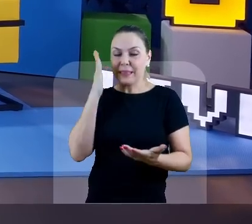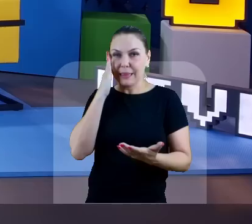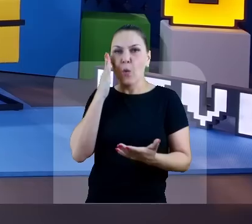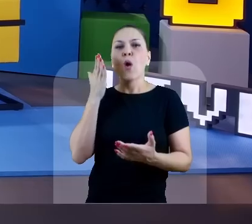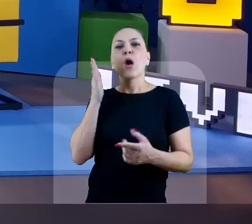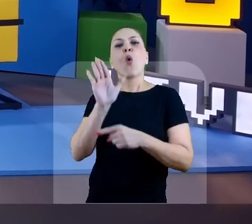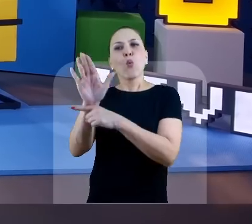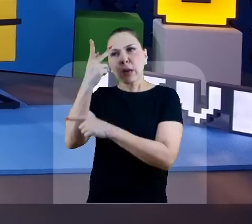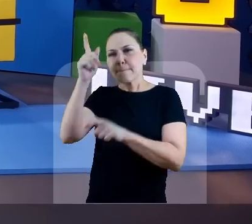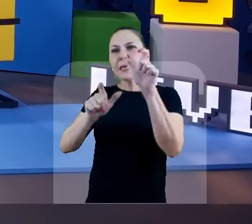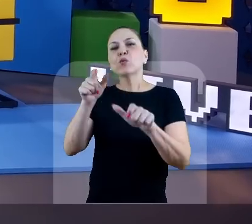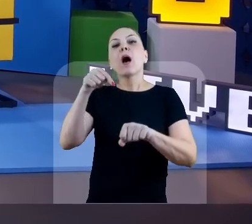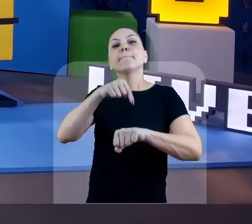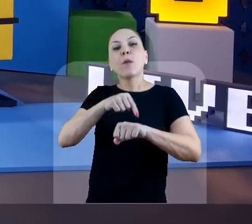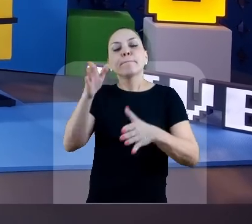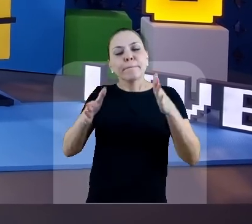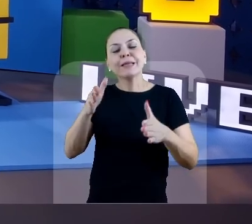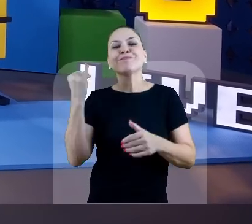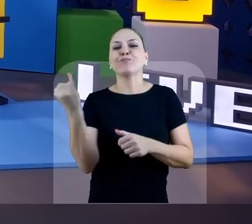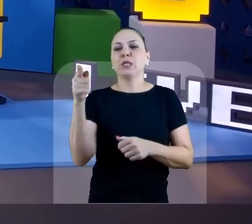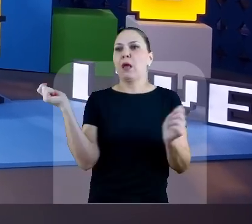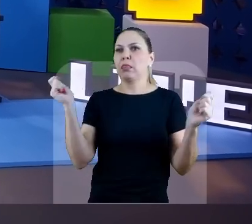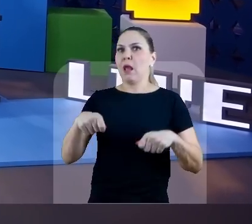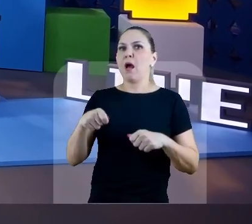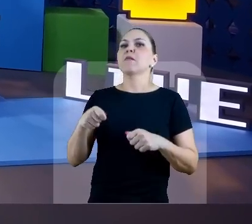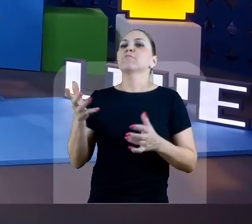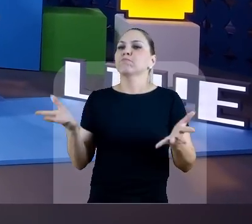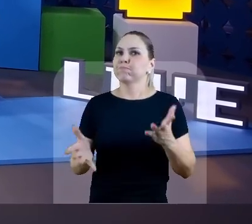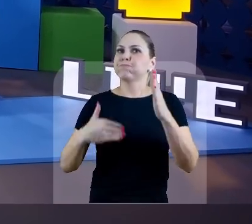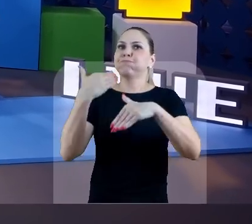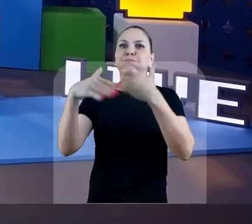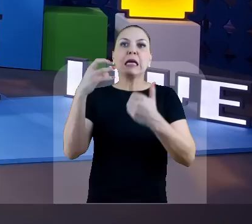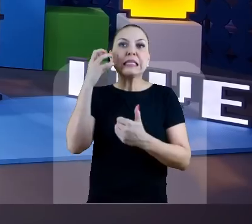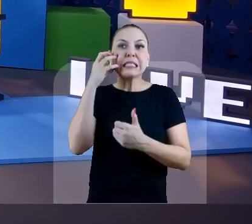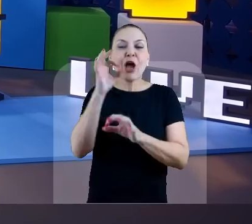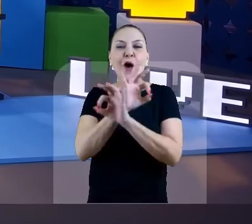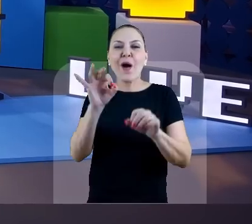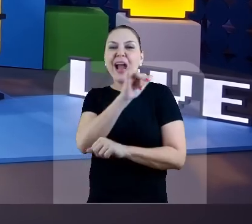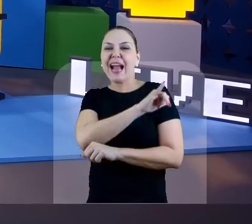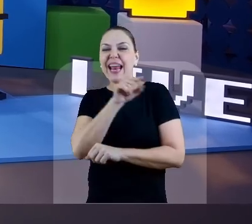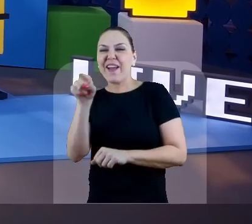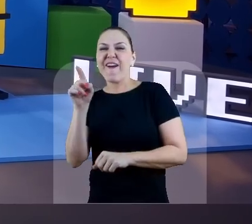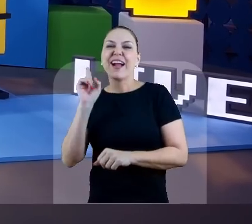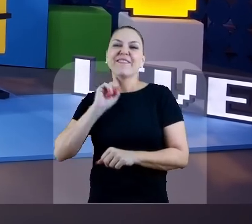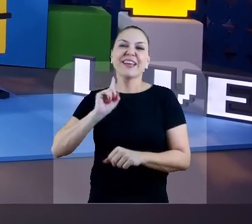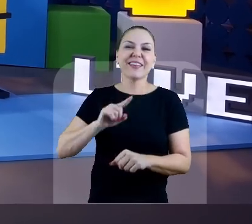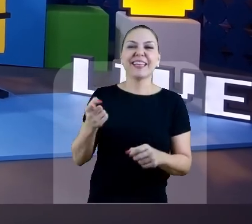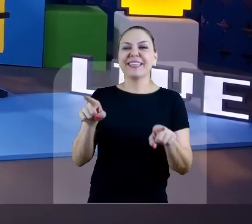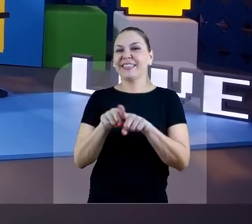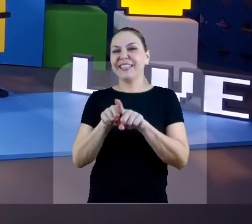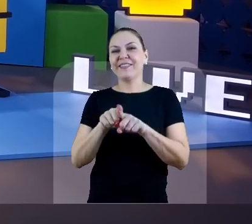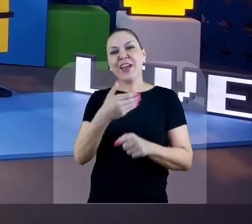pessoas nesse momento. Porque tem um potencial enorme para com o Brasil. O Tarcísio é carioca, torcedor do Flamengo